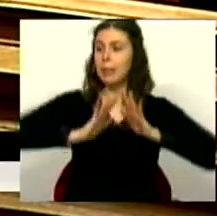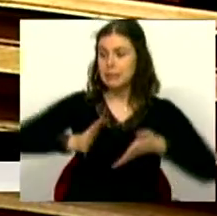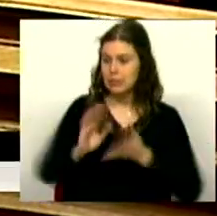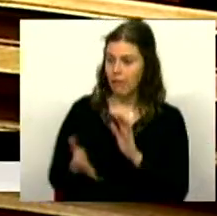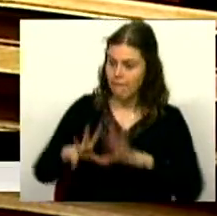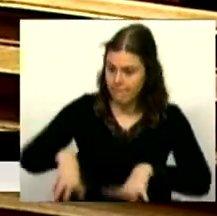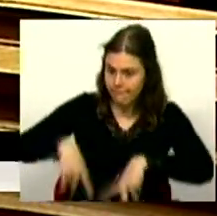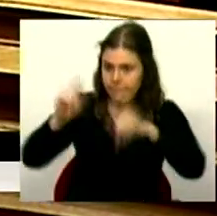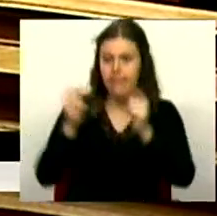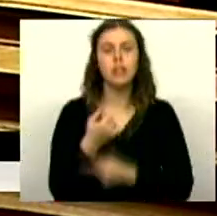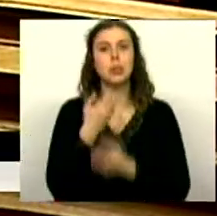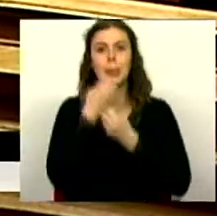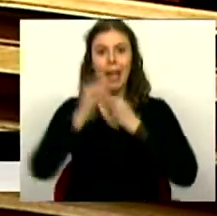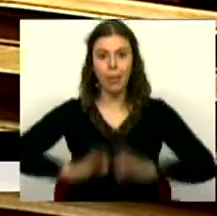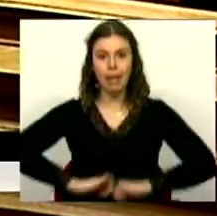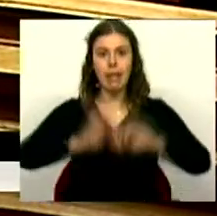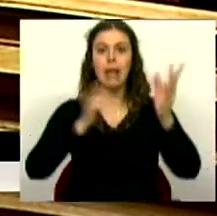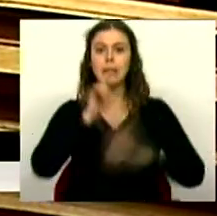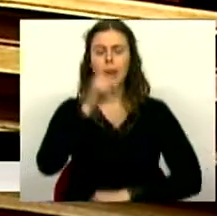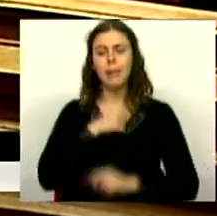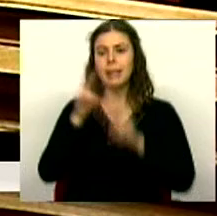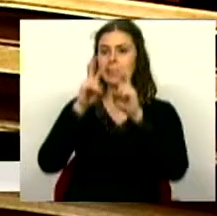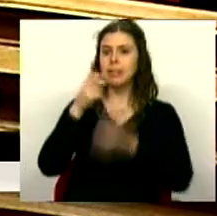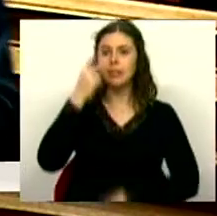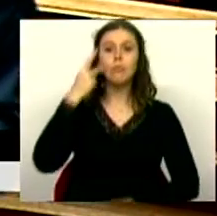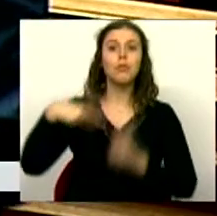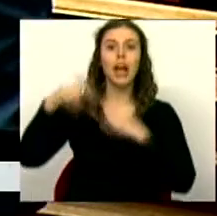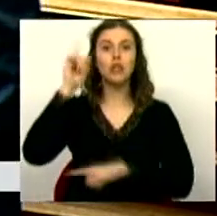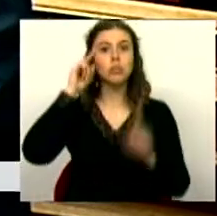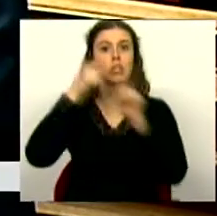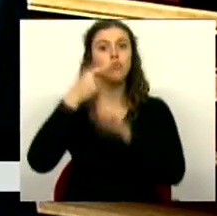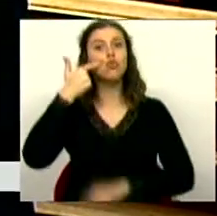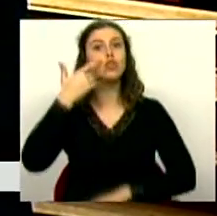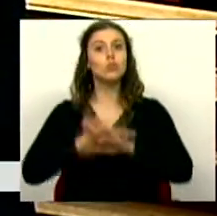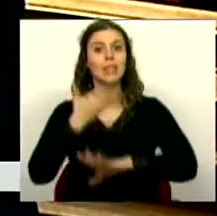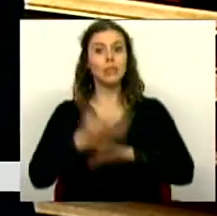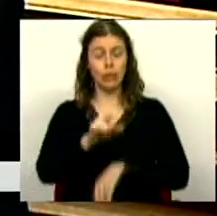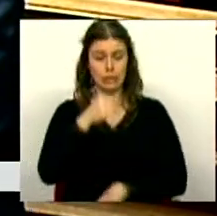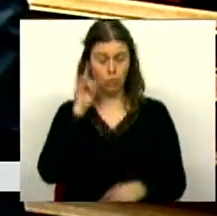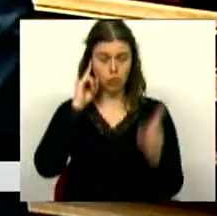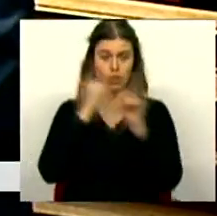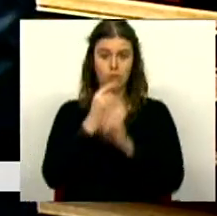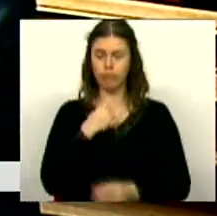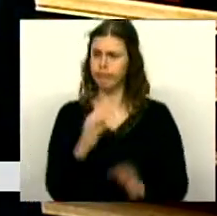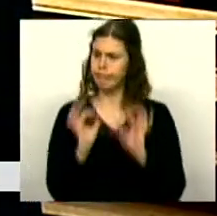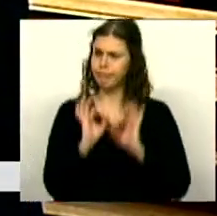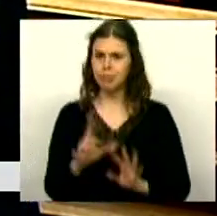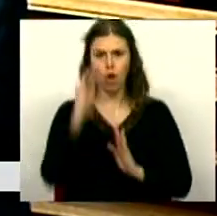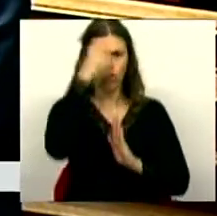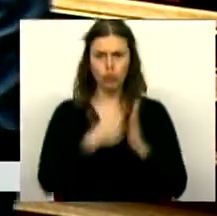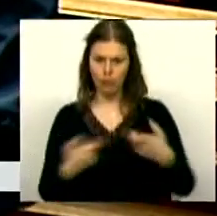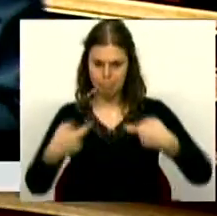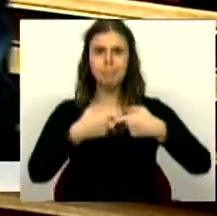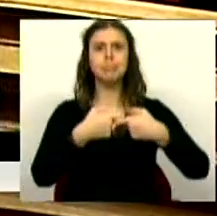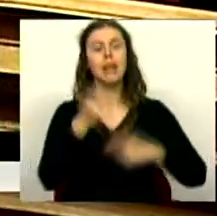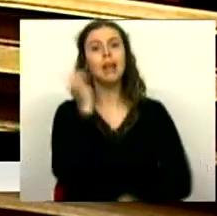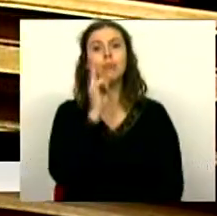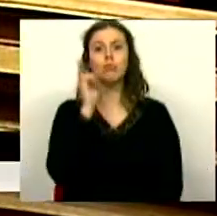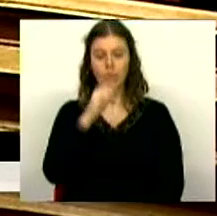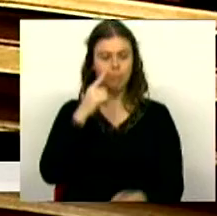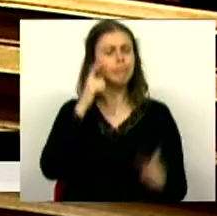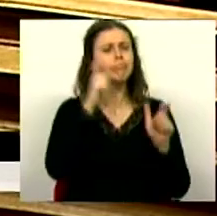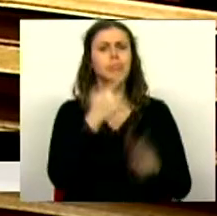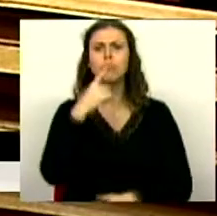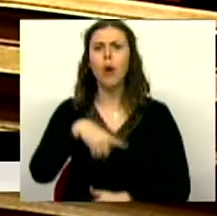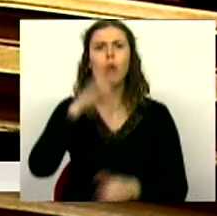apurados e clarificados e mesmo a matéria da organização de viagens para fins de turismo sexual, também para garantir a sua conformidade constitucional, é importante que possa ser revisitado